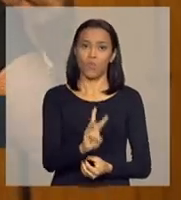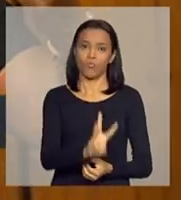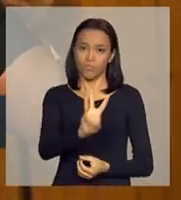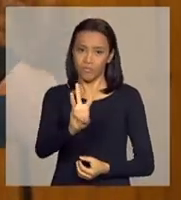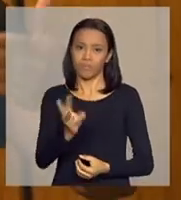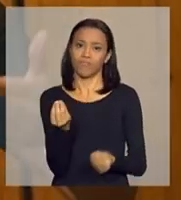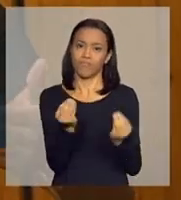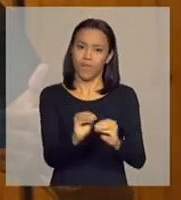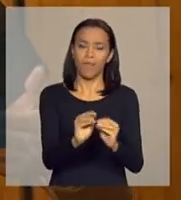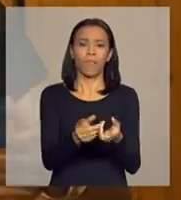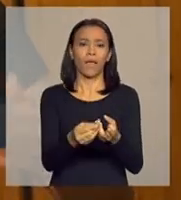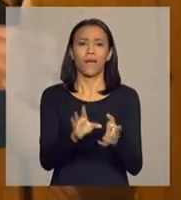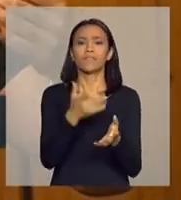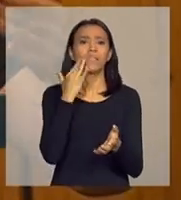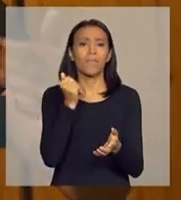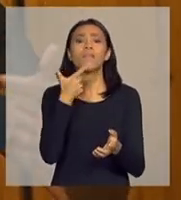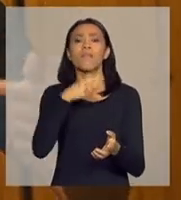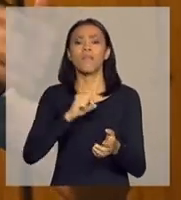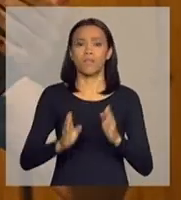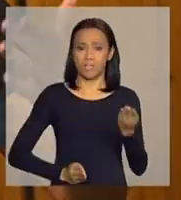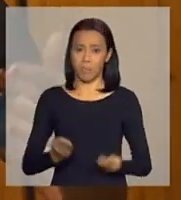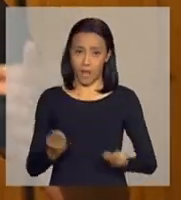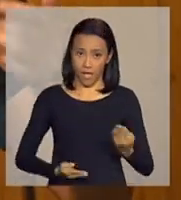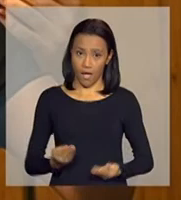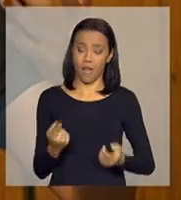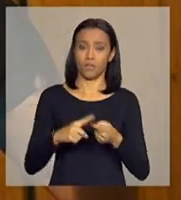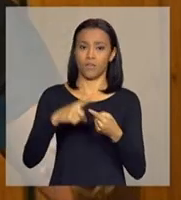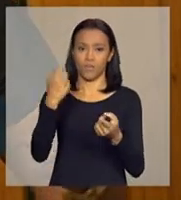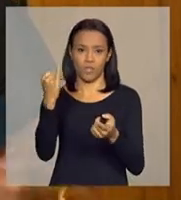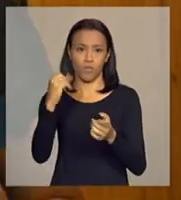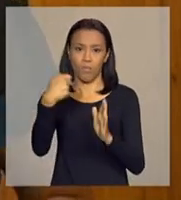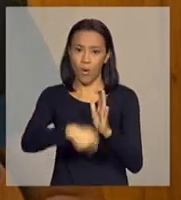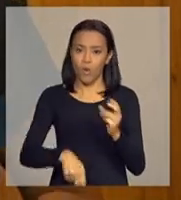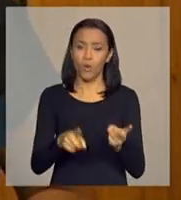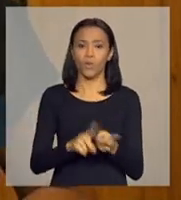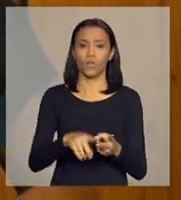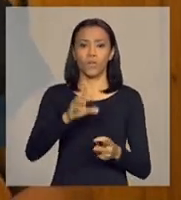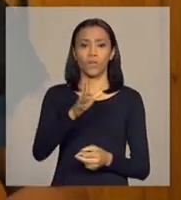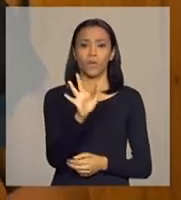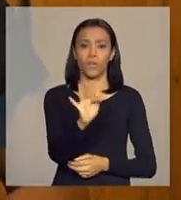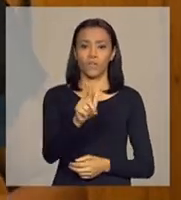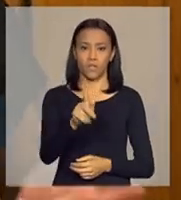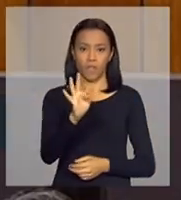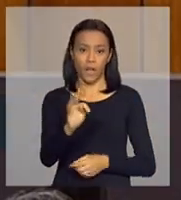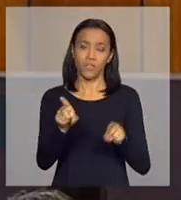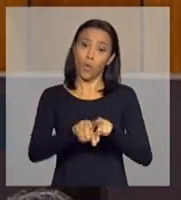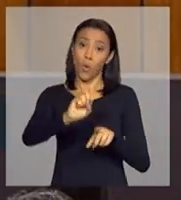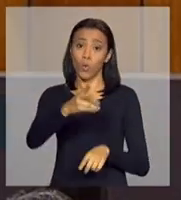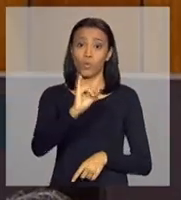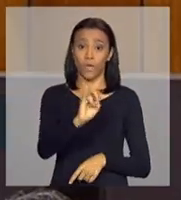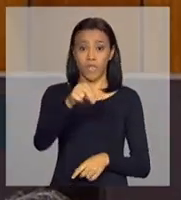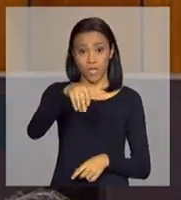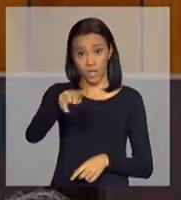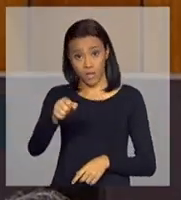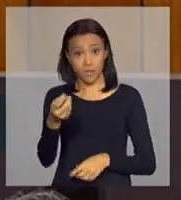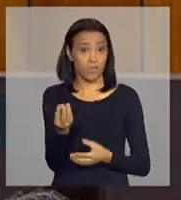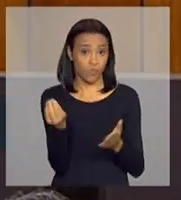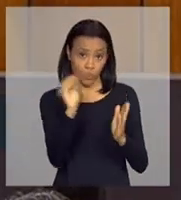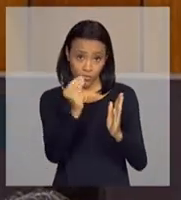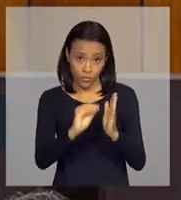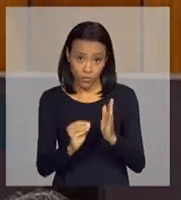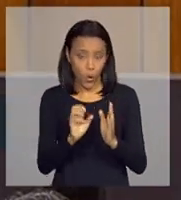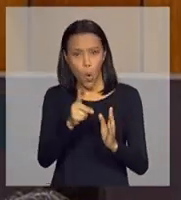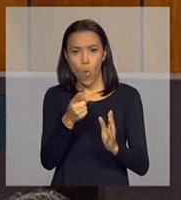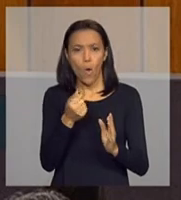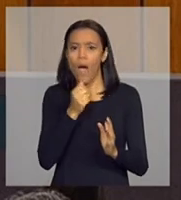fazer todo o cadastramento dos Empregados dos impostos FGTS e INSS é ou não tem nada definido ainda assim vai